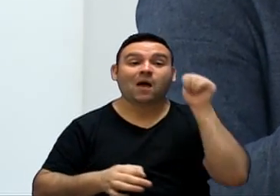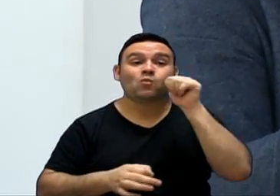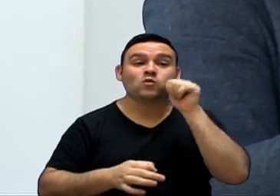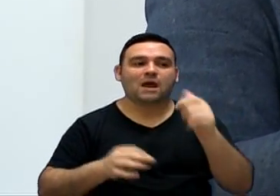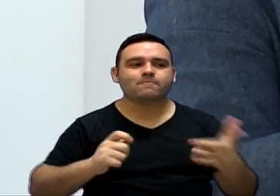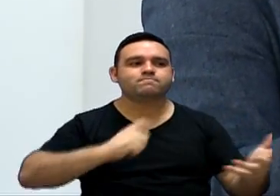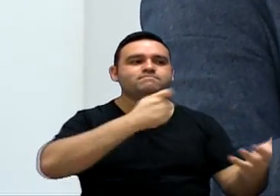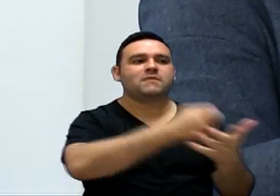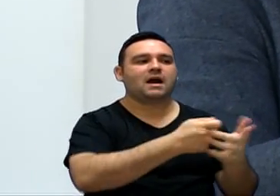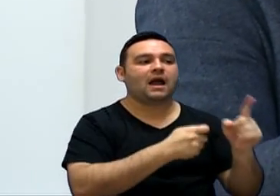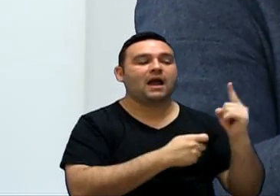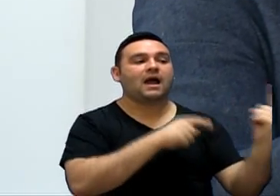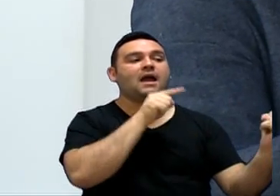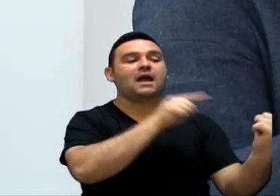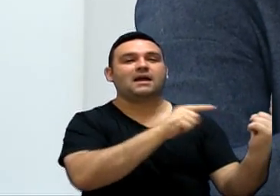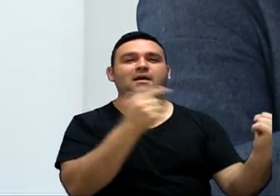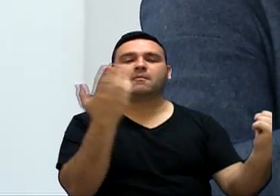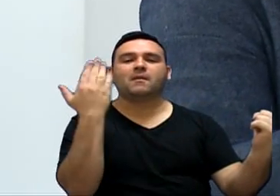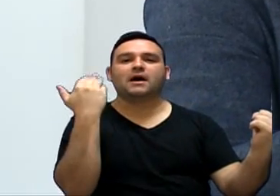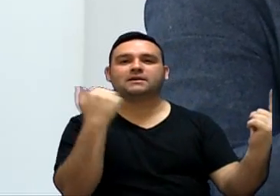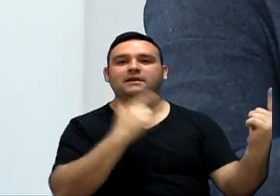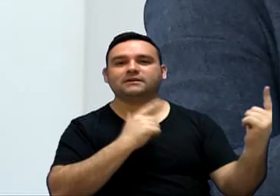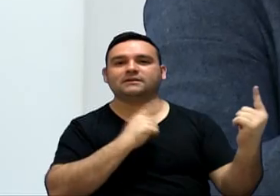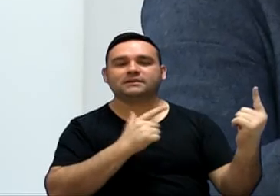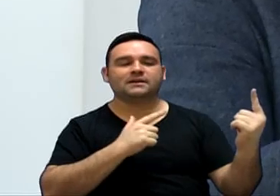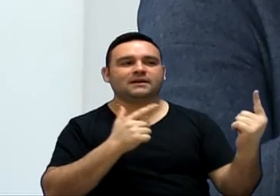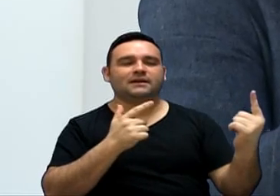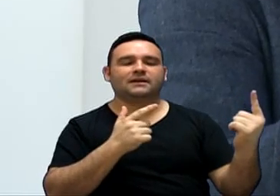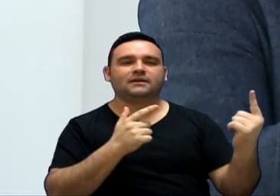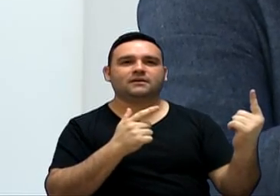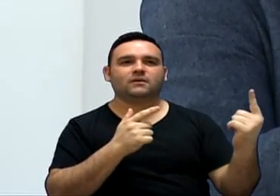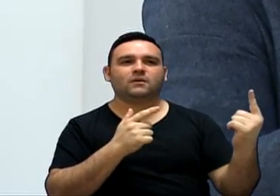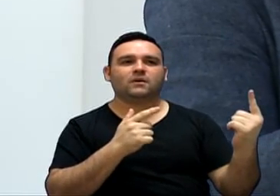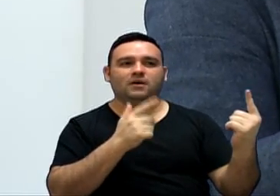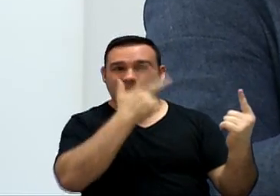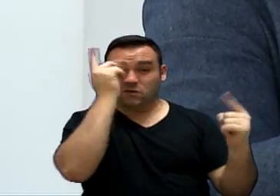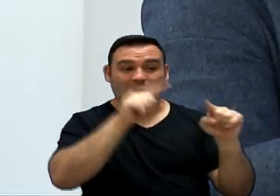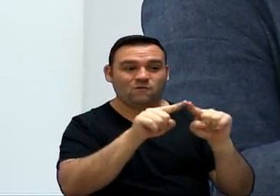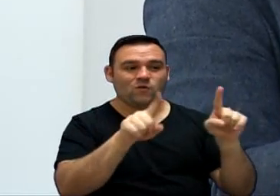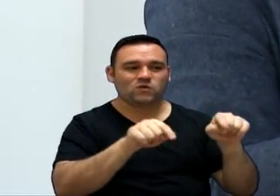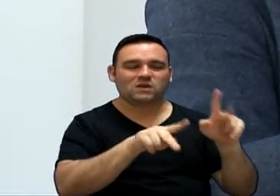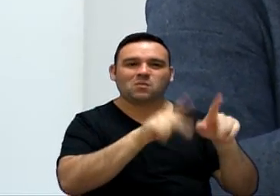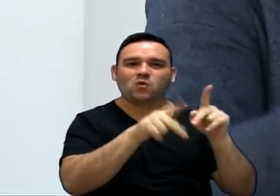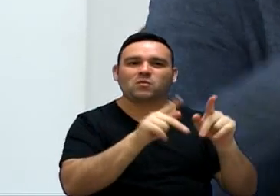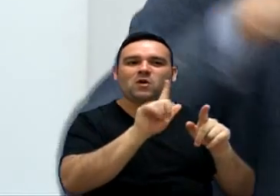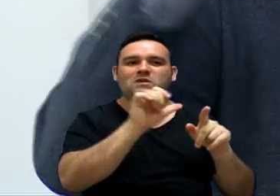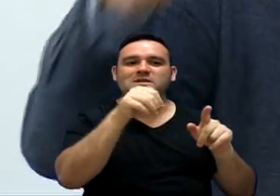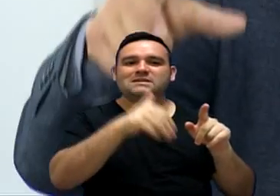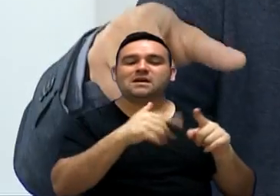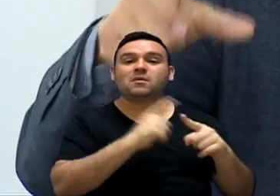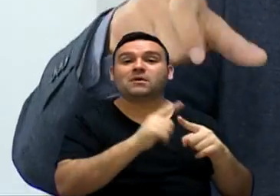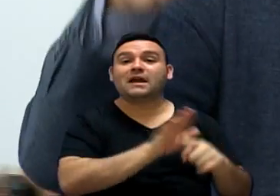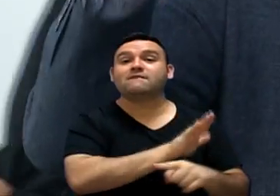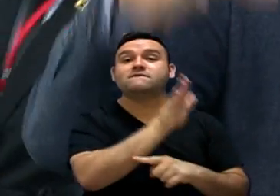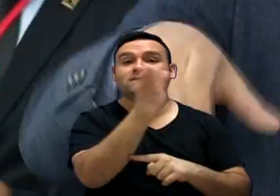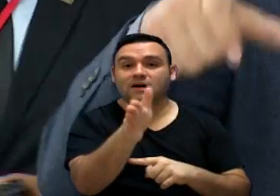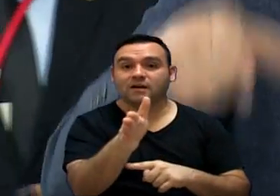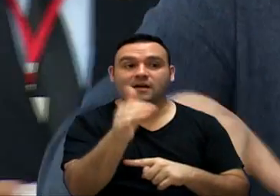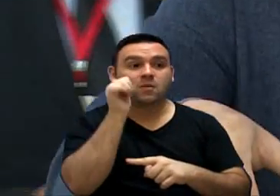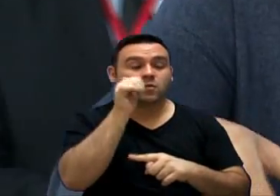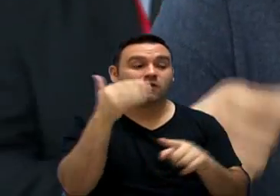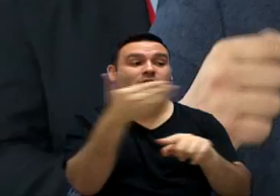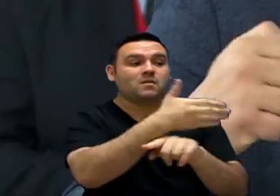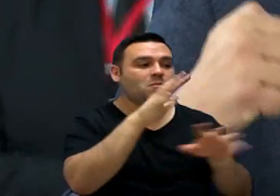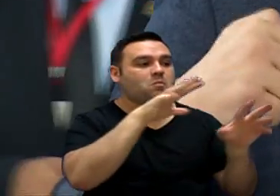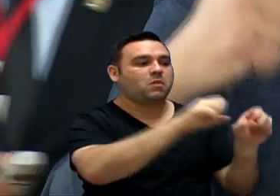mulher cuja qual ele pegou de forma tranquilosa ali os funcionários públicos, a GCM, para ir lá e prender essa